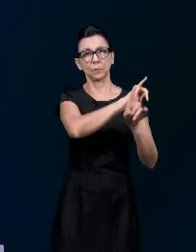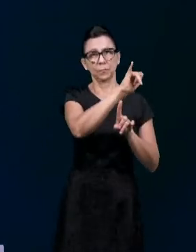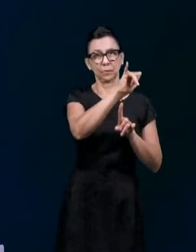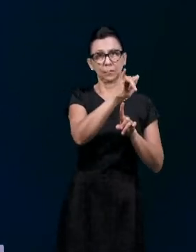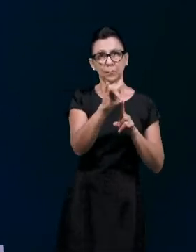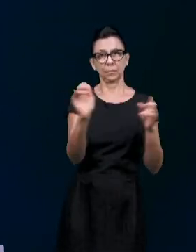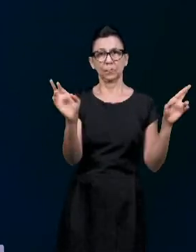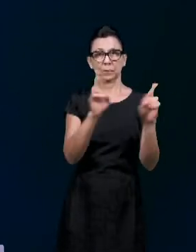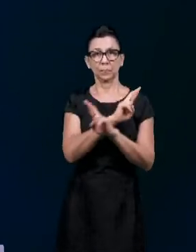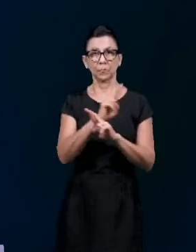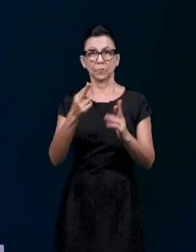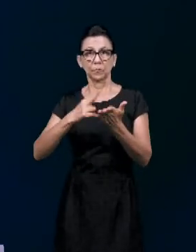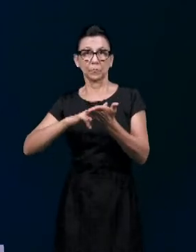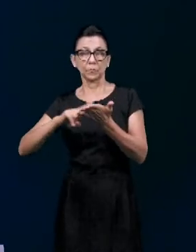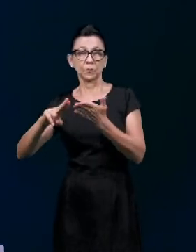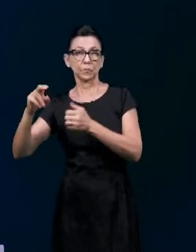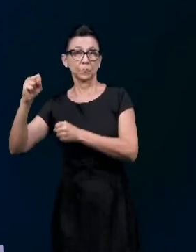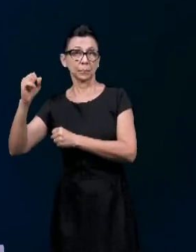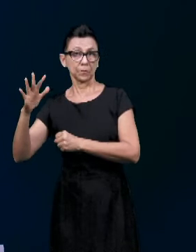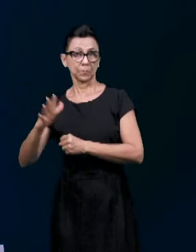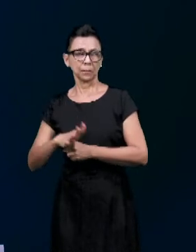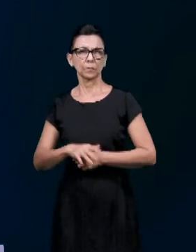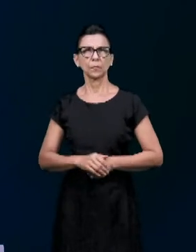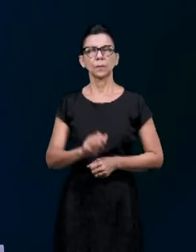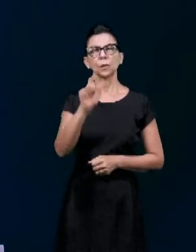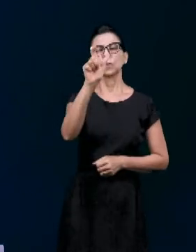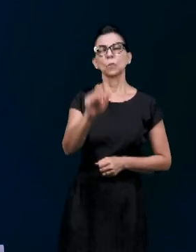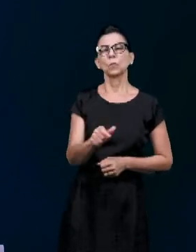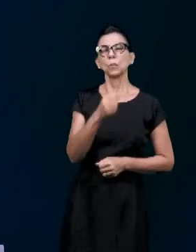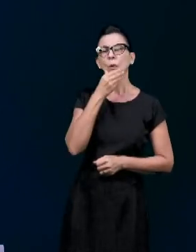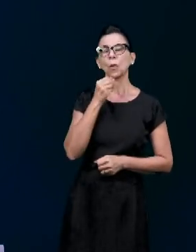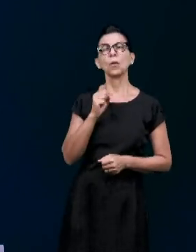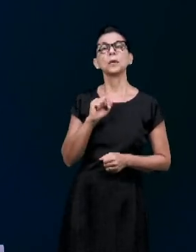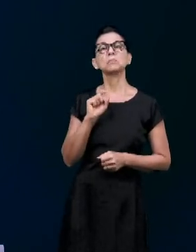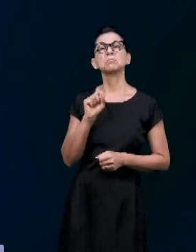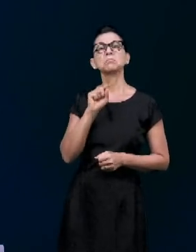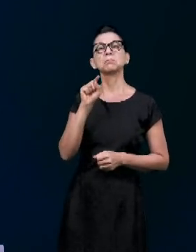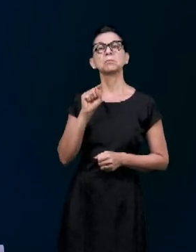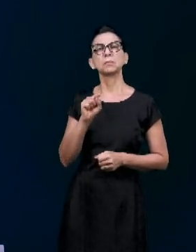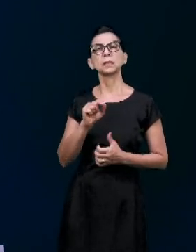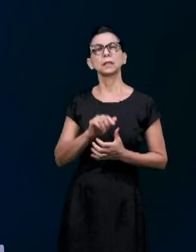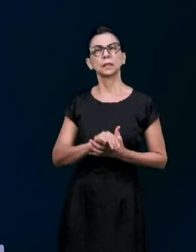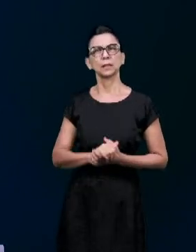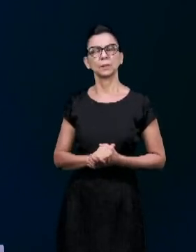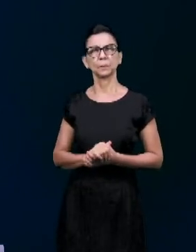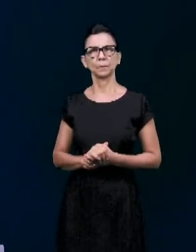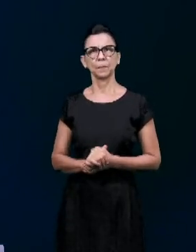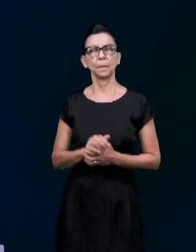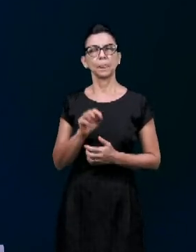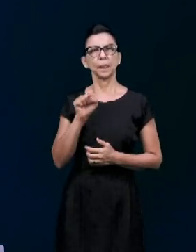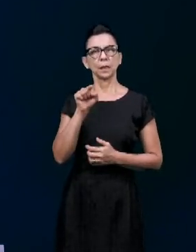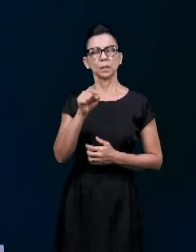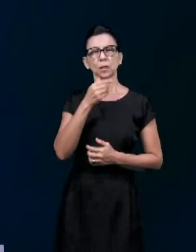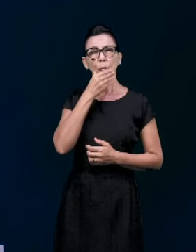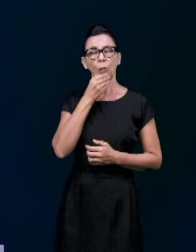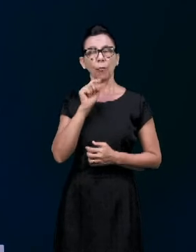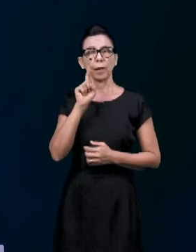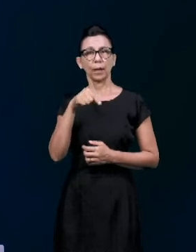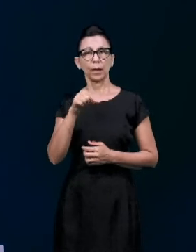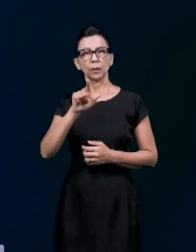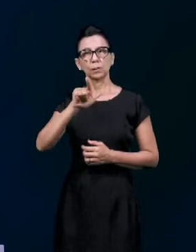Sardes. Respondendo, um homem. Quem? Historicamente, este homem fala de Martinho Lutero,